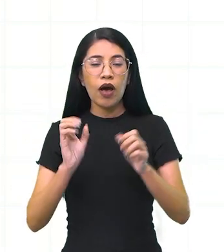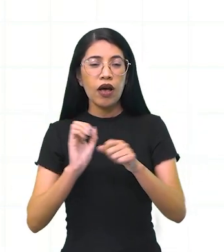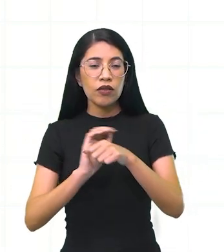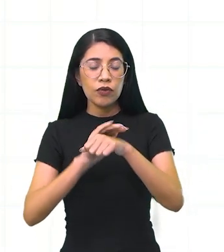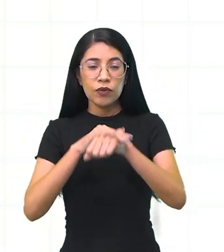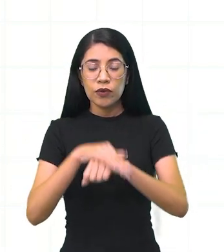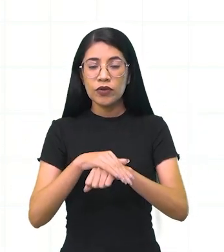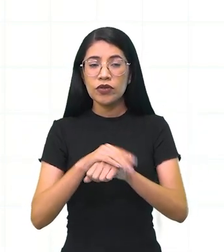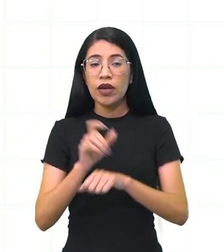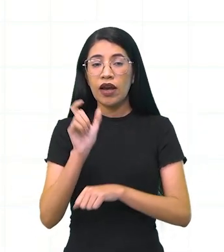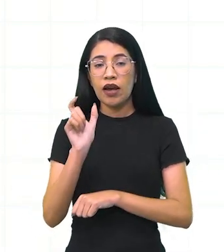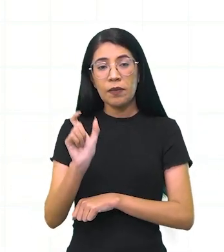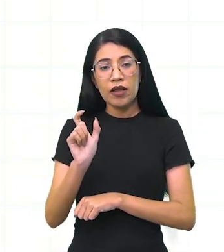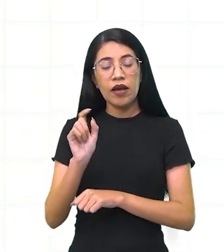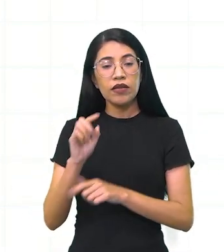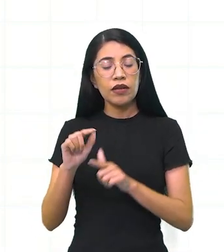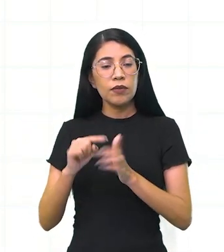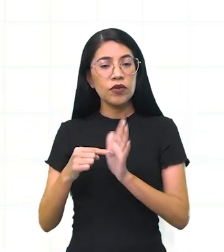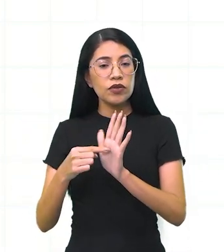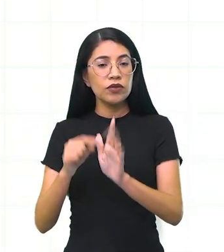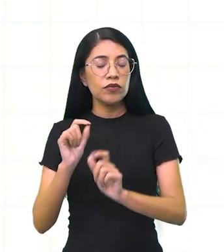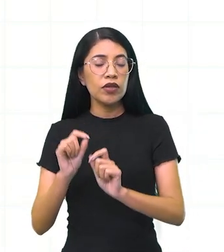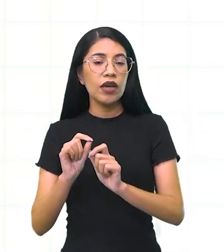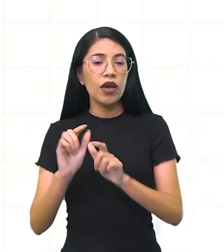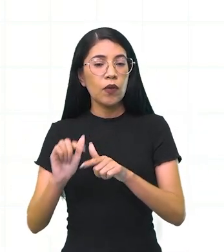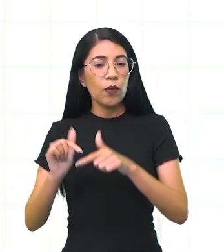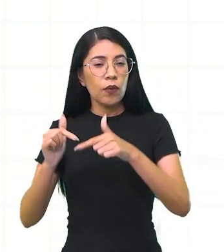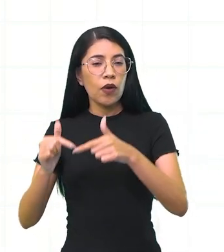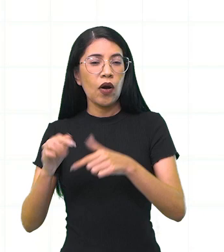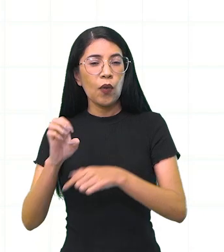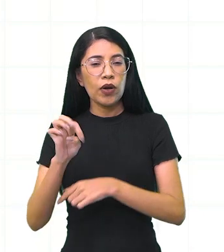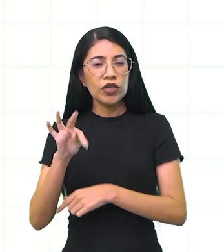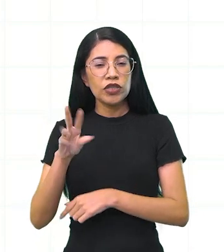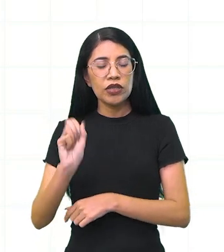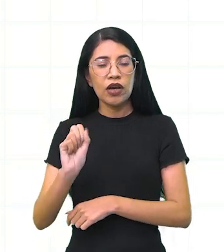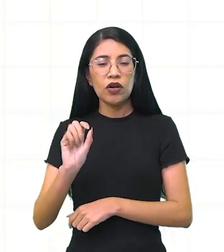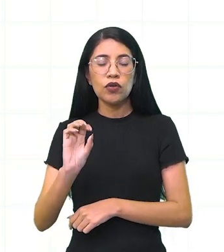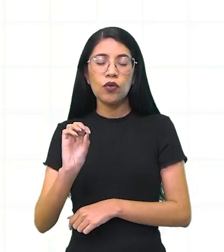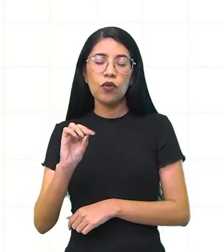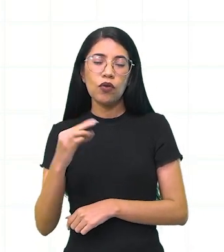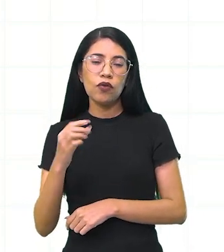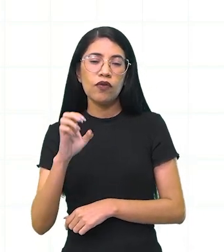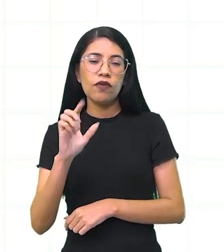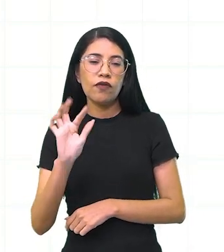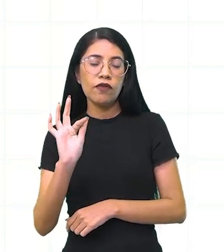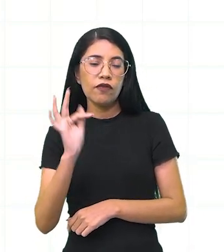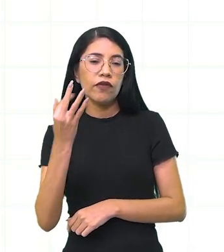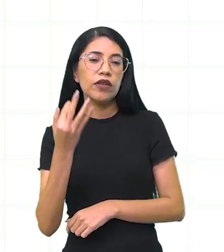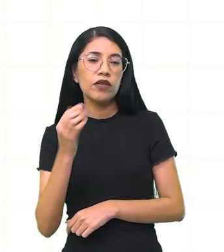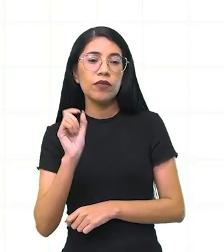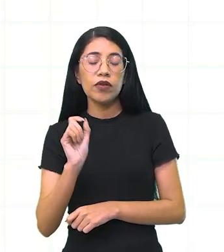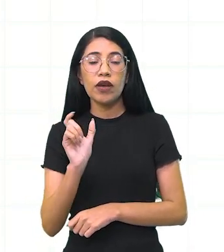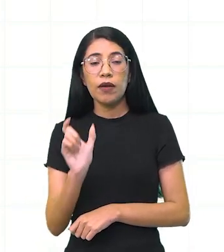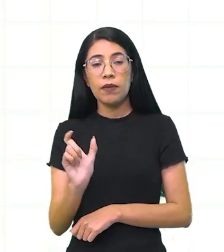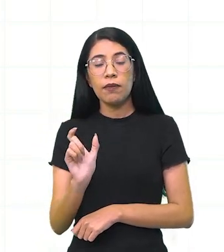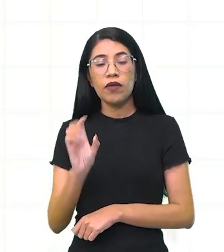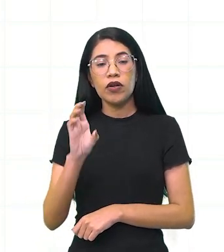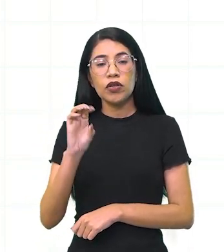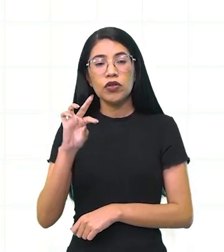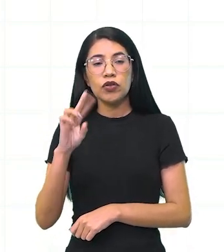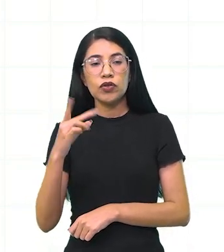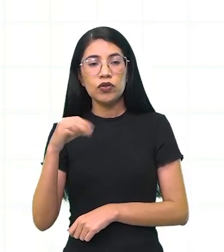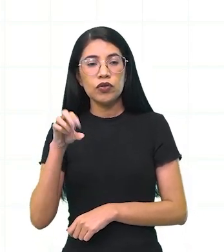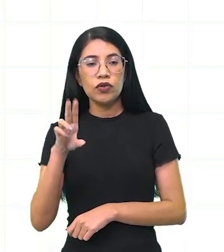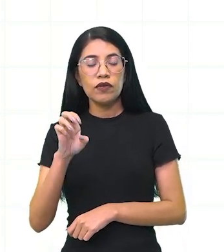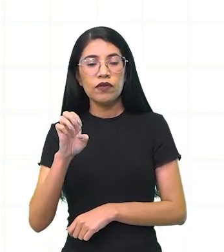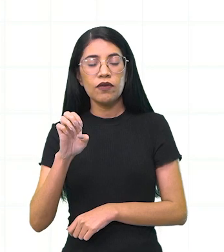Qual é a palavra que está indicando ação, estado ou fenômeno da natureza? Temos o verbo choveu, que é um